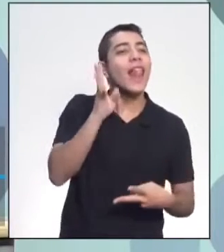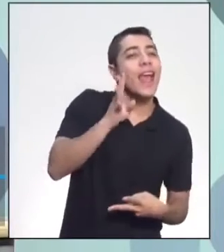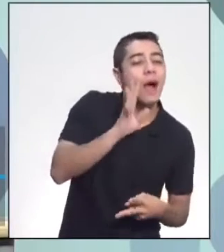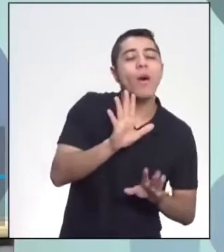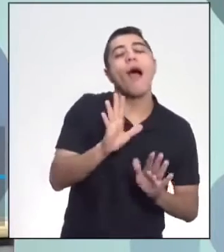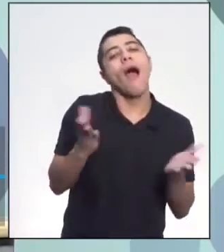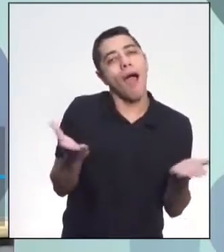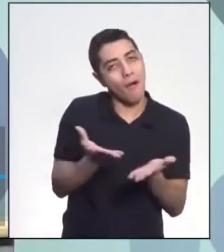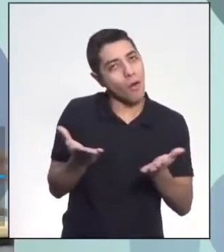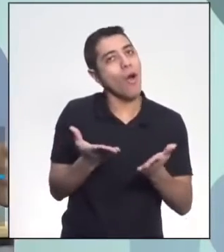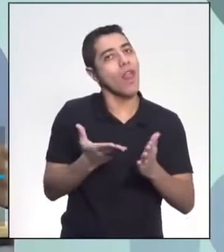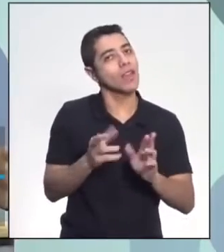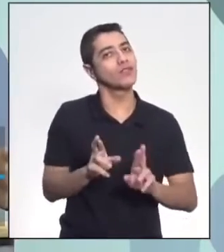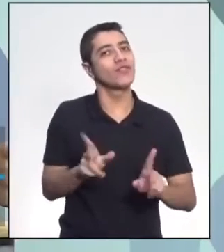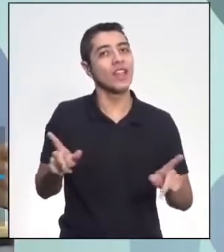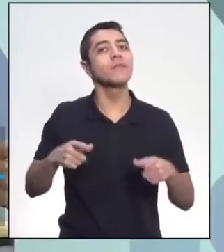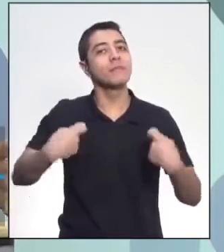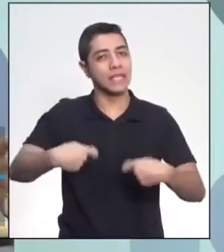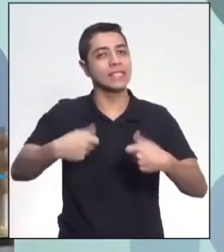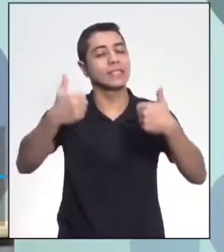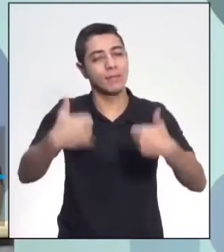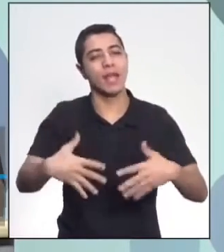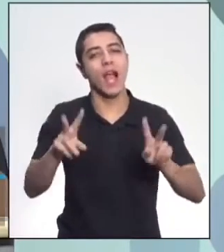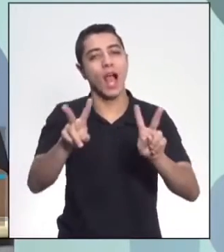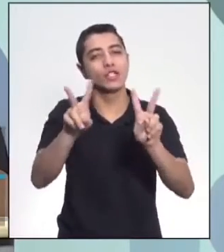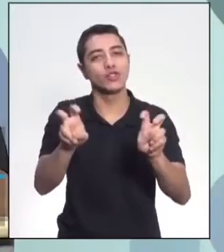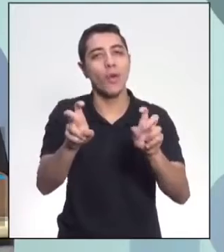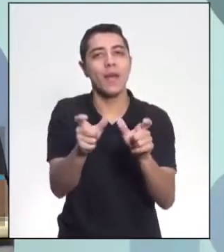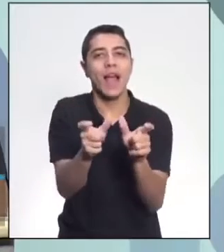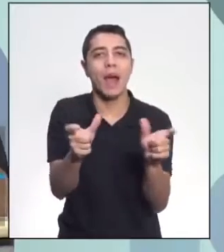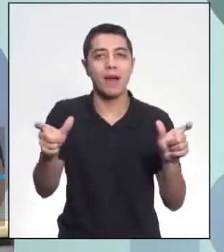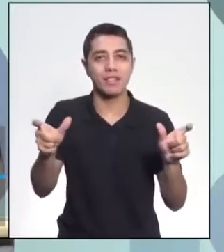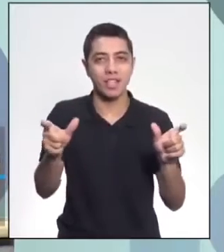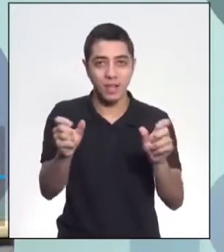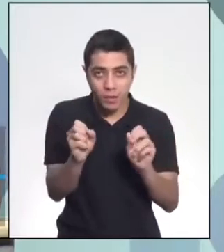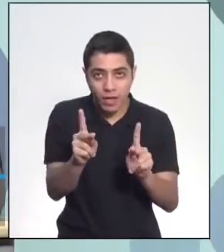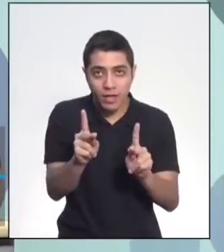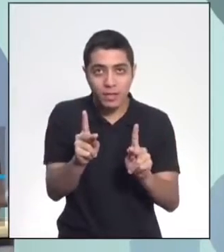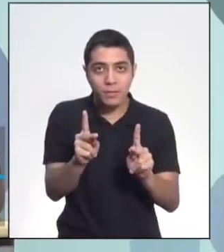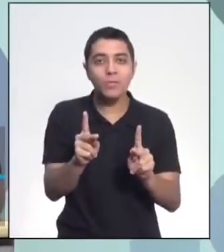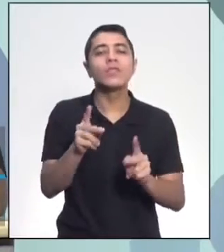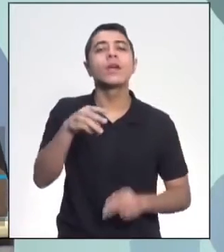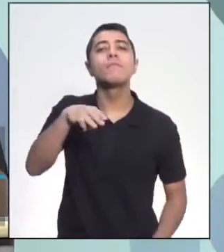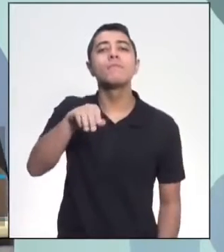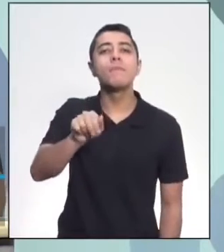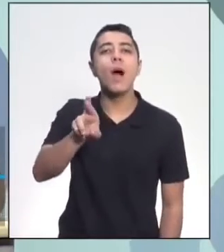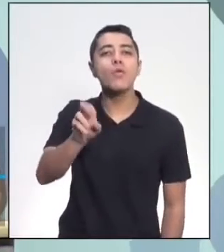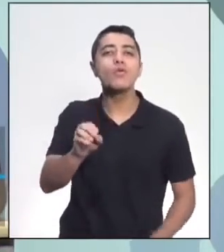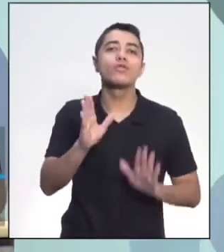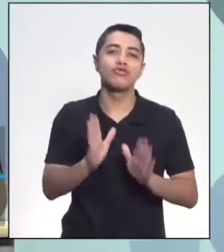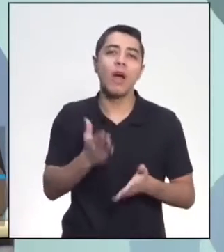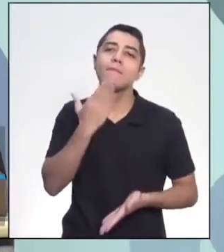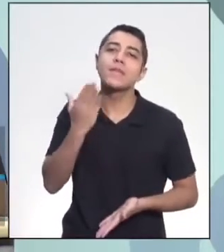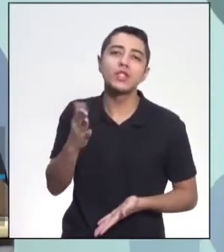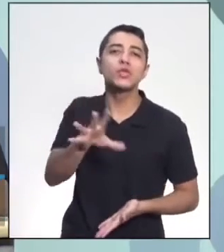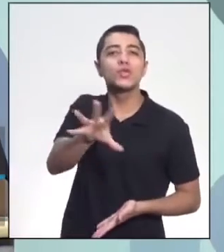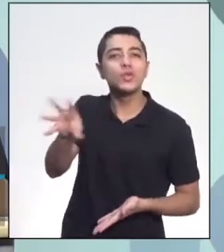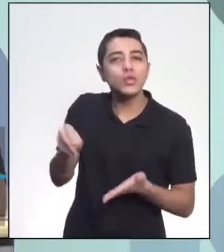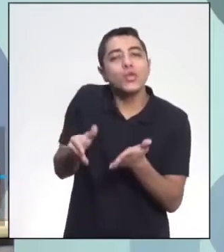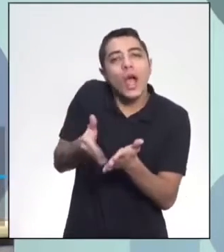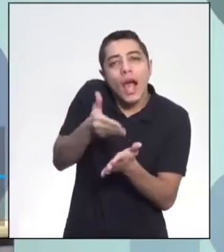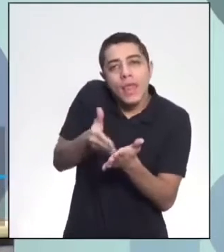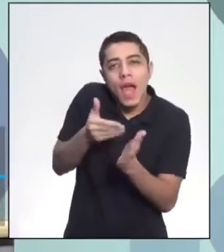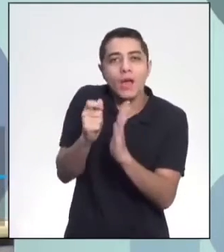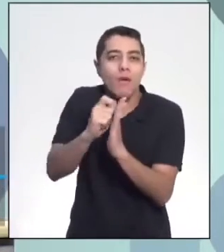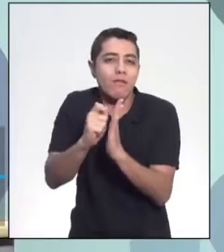E professores que estão nos acompanhando, Mauro bem disse, pedir para todo mundo pegar os cadernos, deixar tudo anotadinho, porque hoje